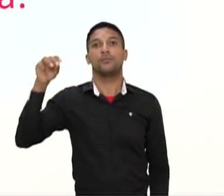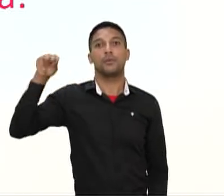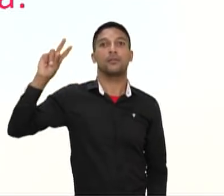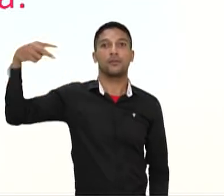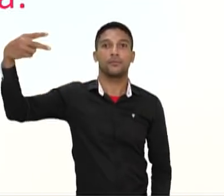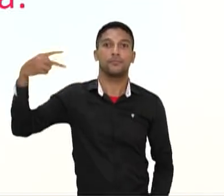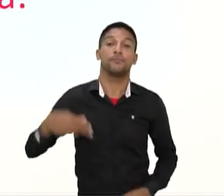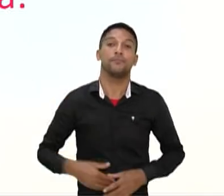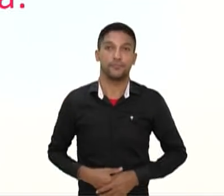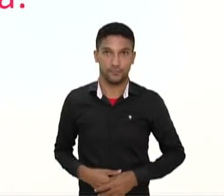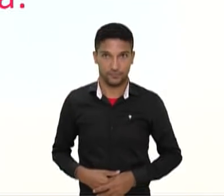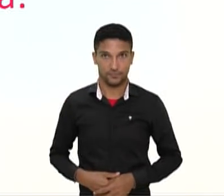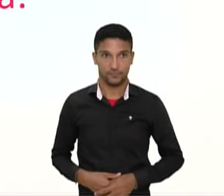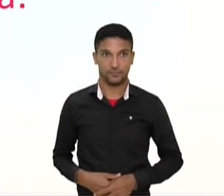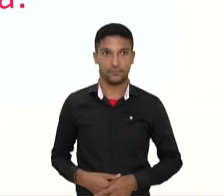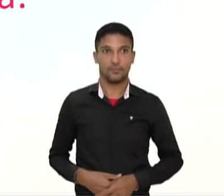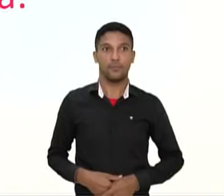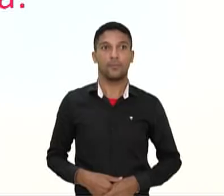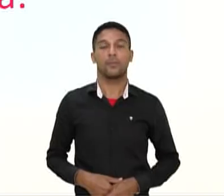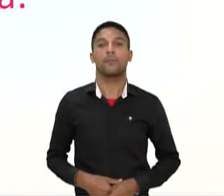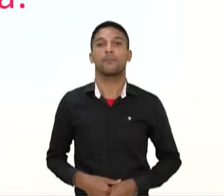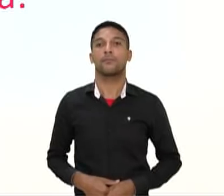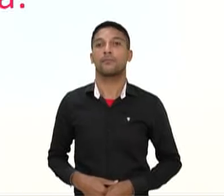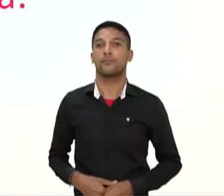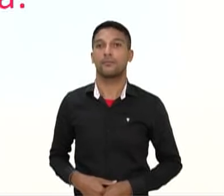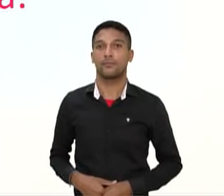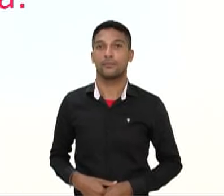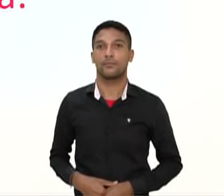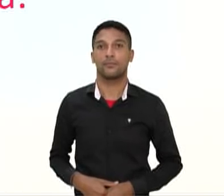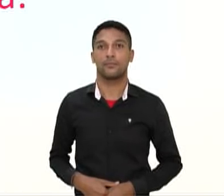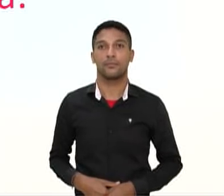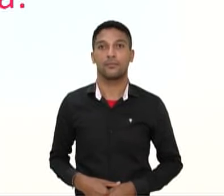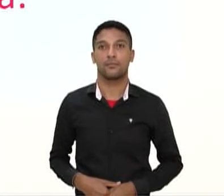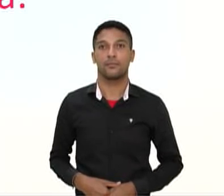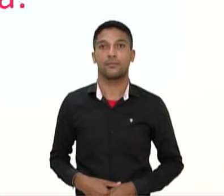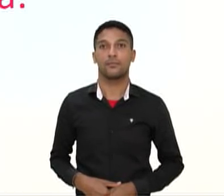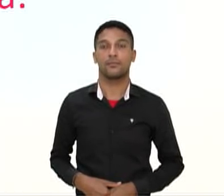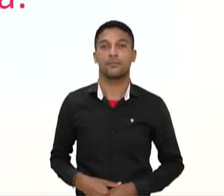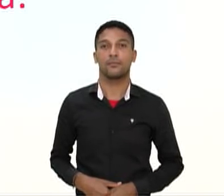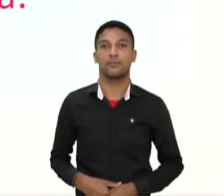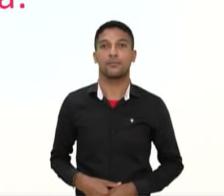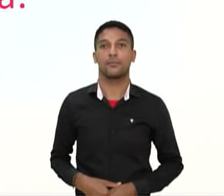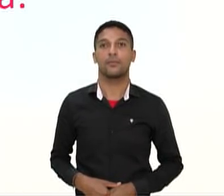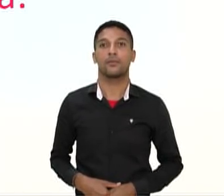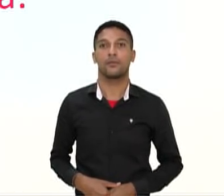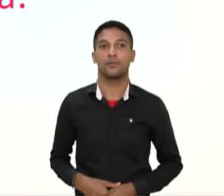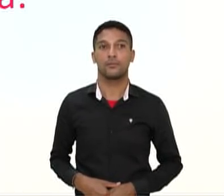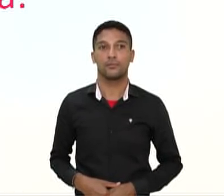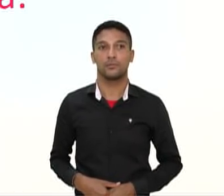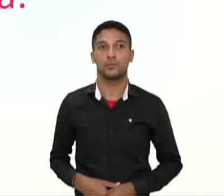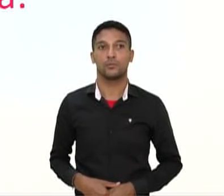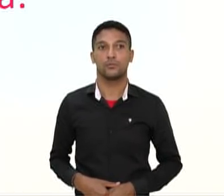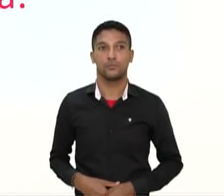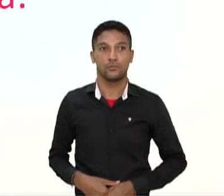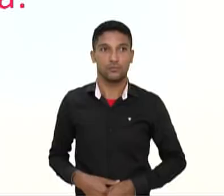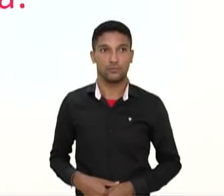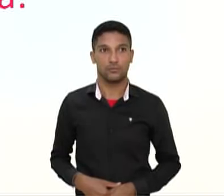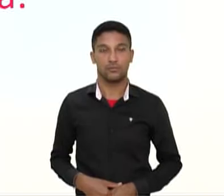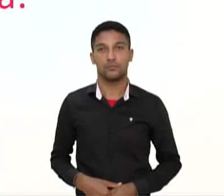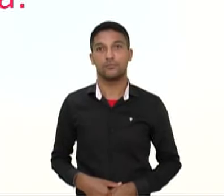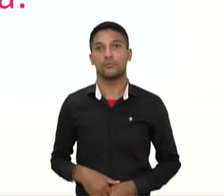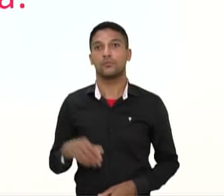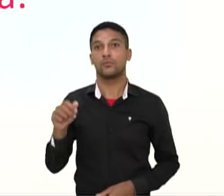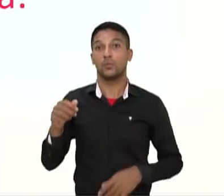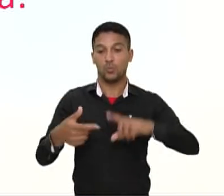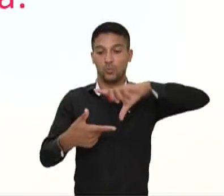área de superfície, não é mais uma medida linear. É quanto cabe lá na superfície, tá bom? Então tem 12